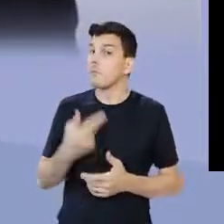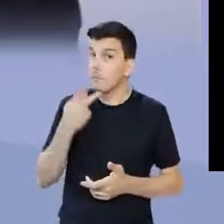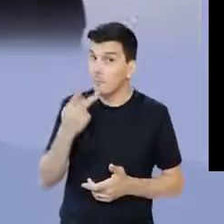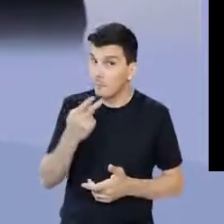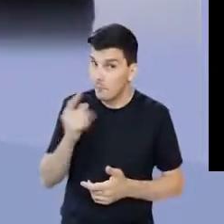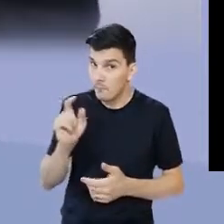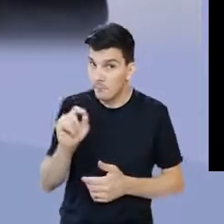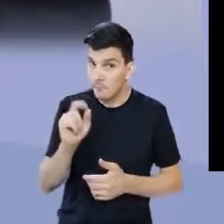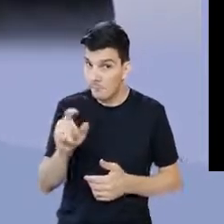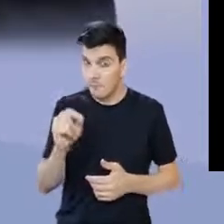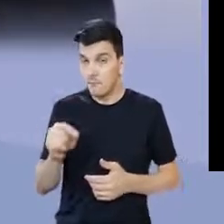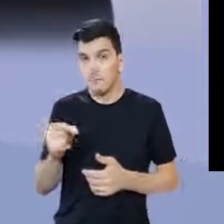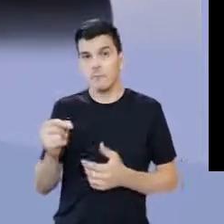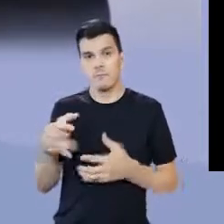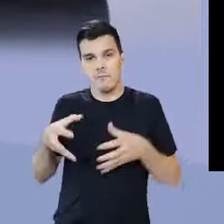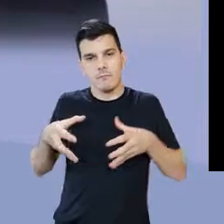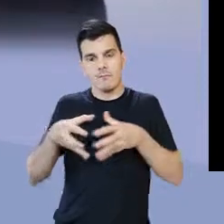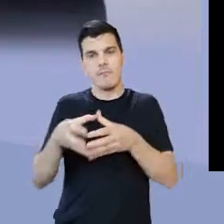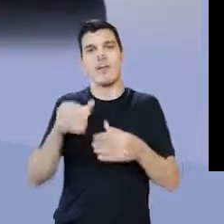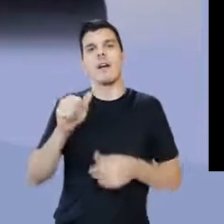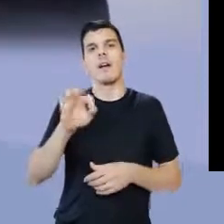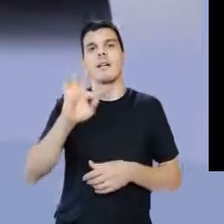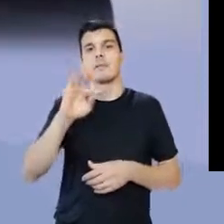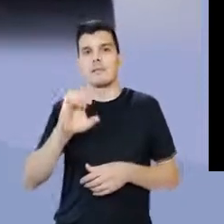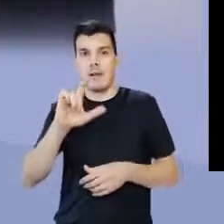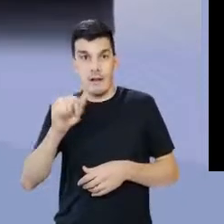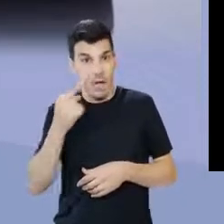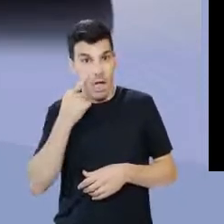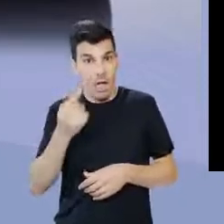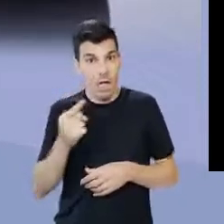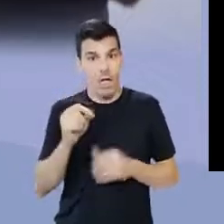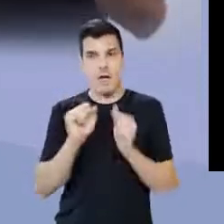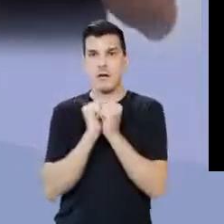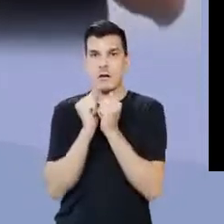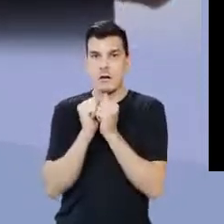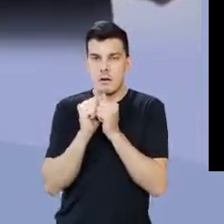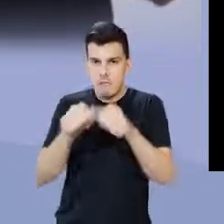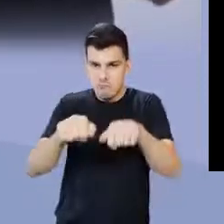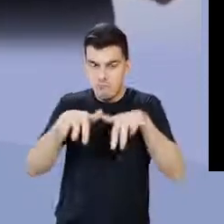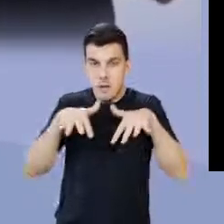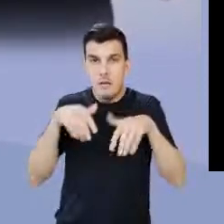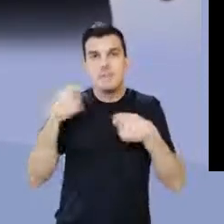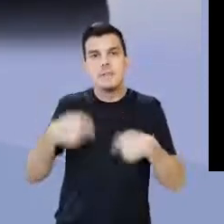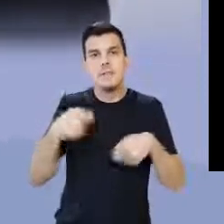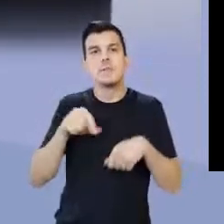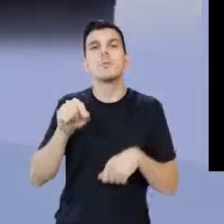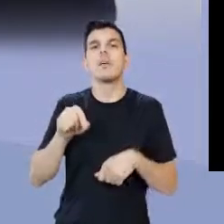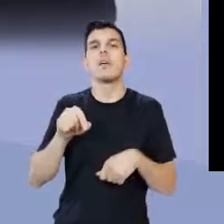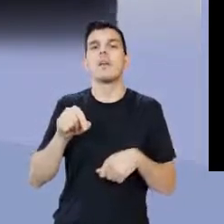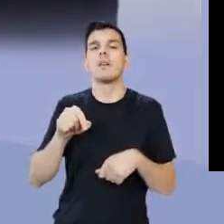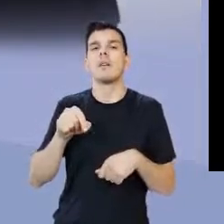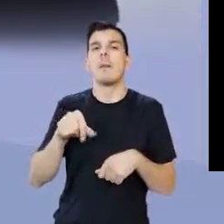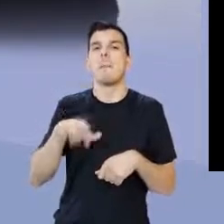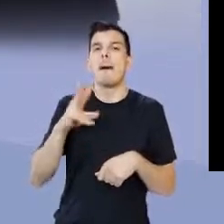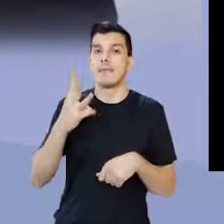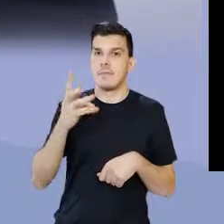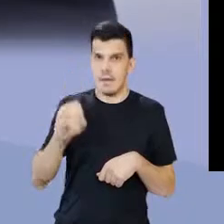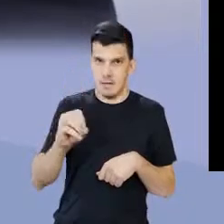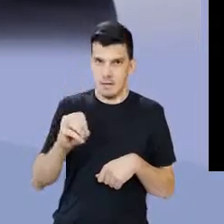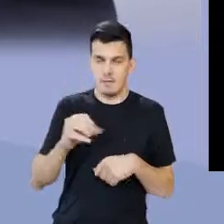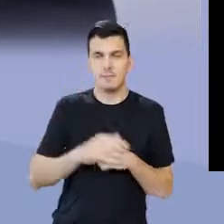que, para fazer parte da Ápela, que é uma assembleia, o indivíduo tinha que ter 30 anos. Para ele mandar de fato